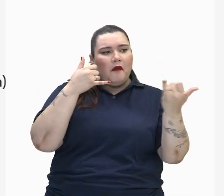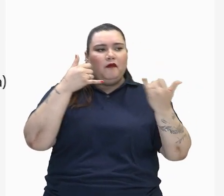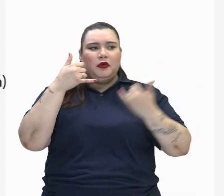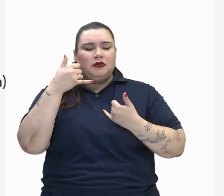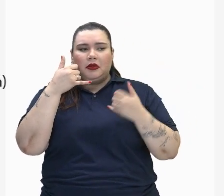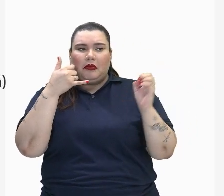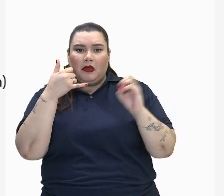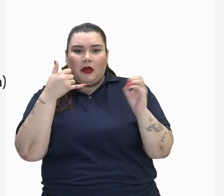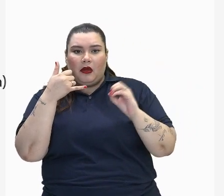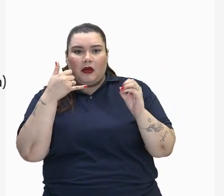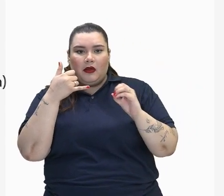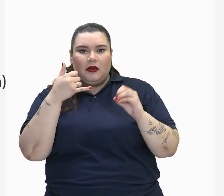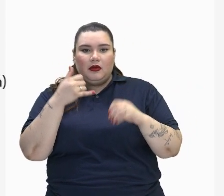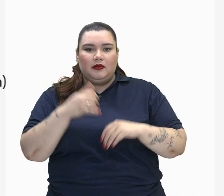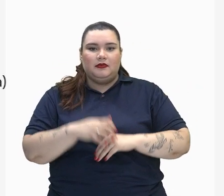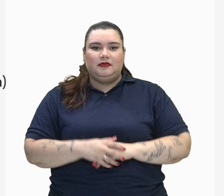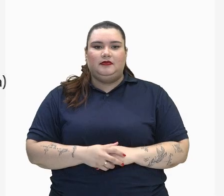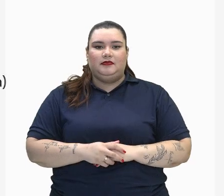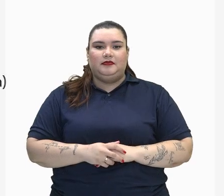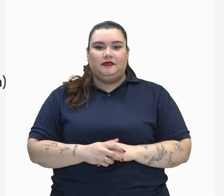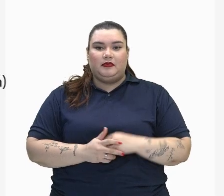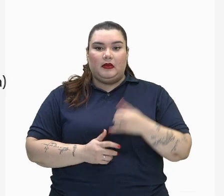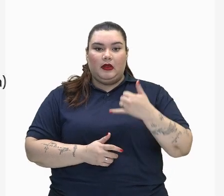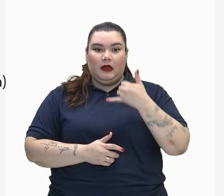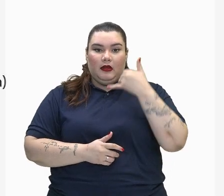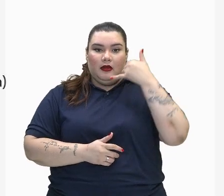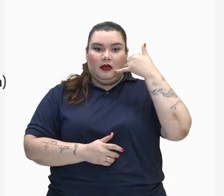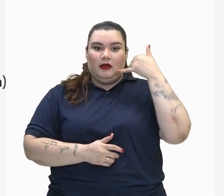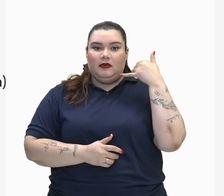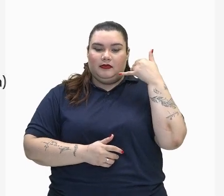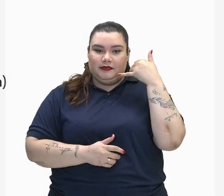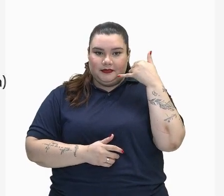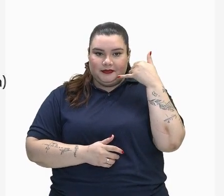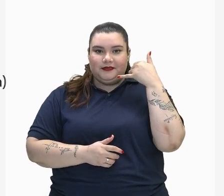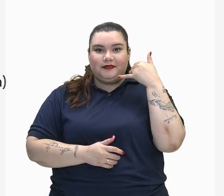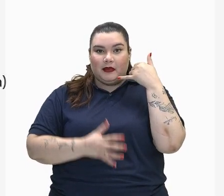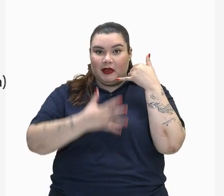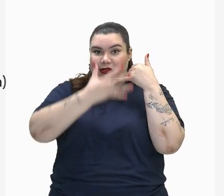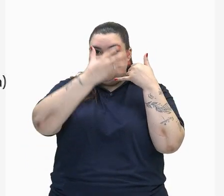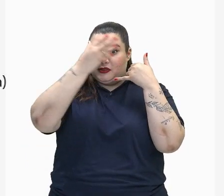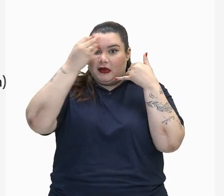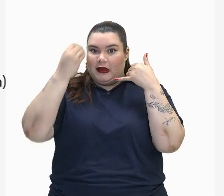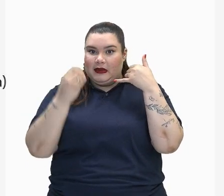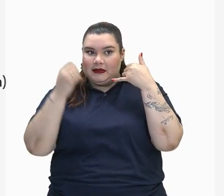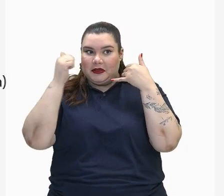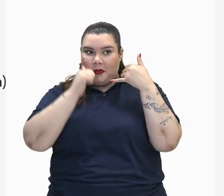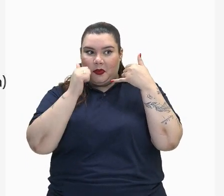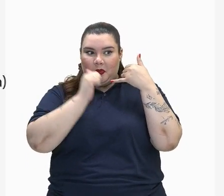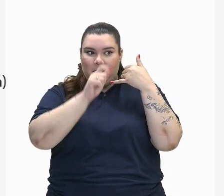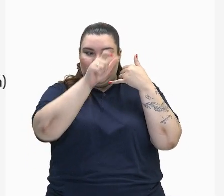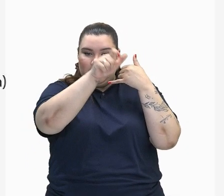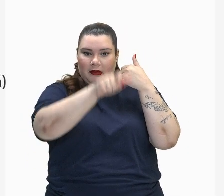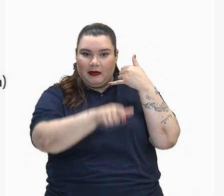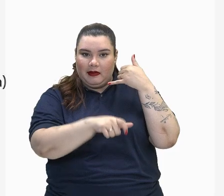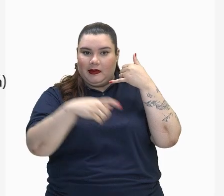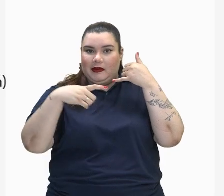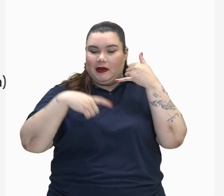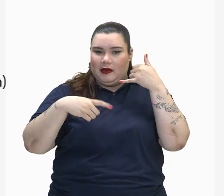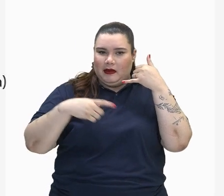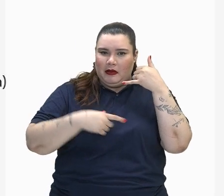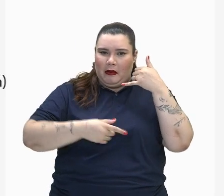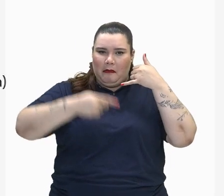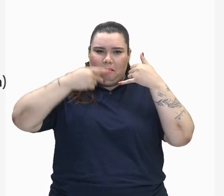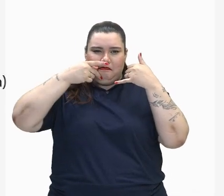um recado? O outro, desta vez, esquece a presença da secretária e